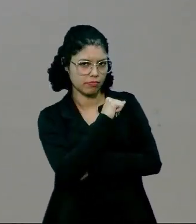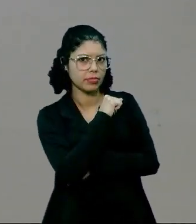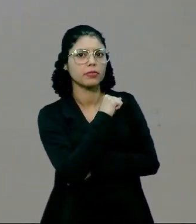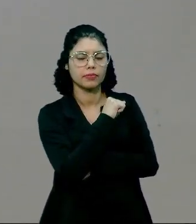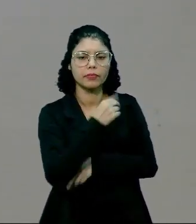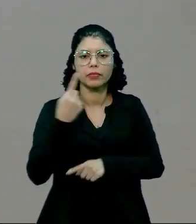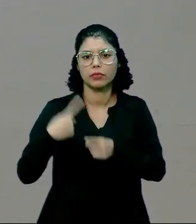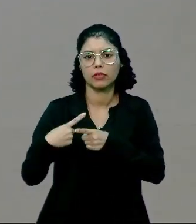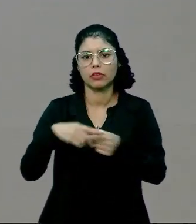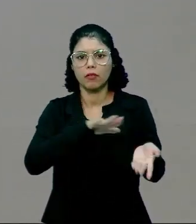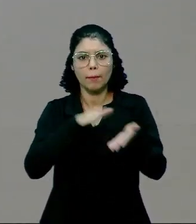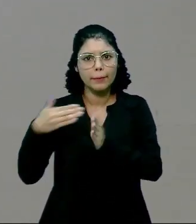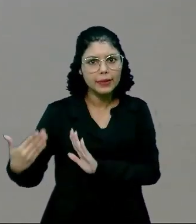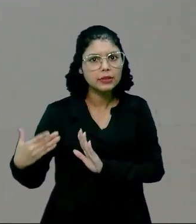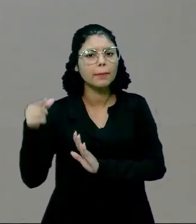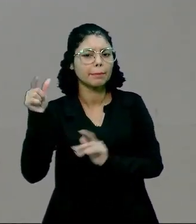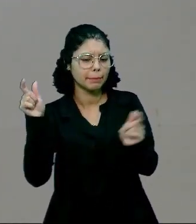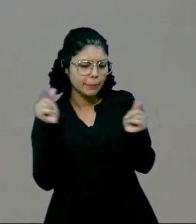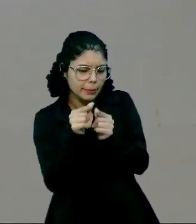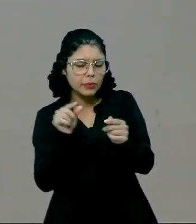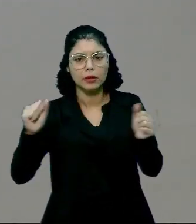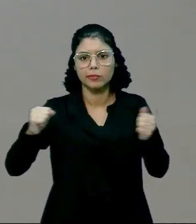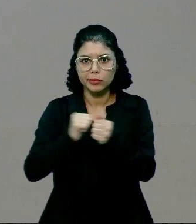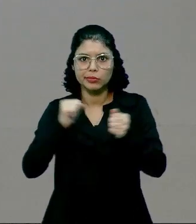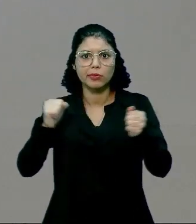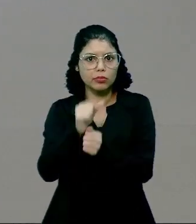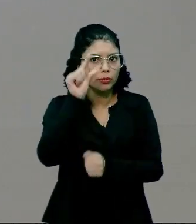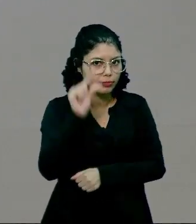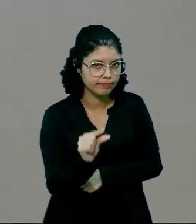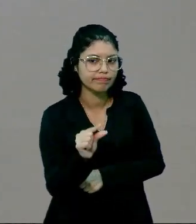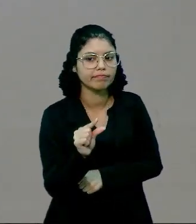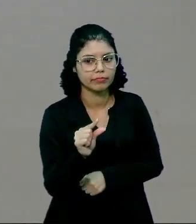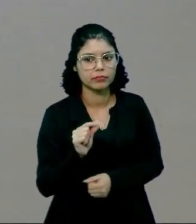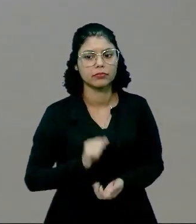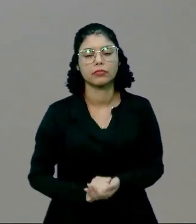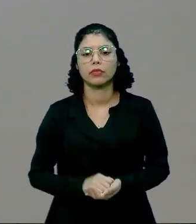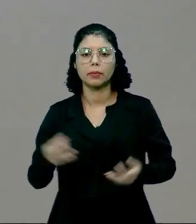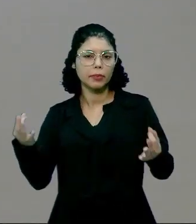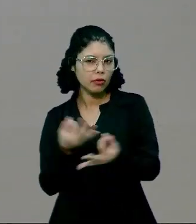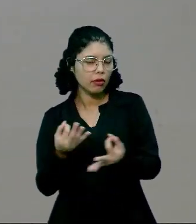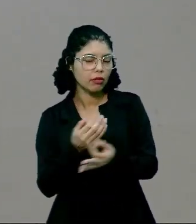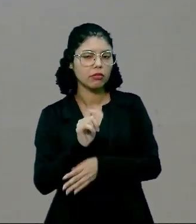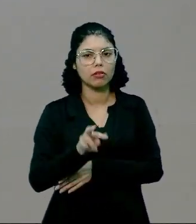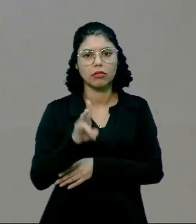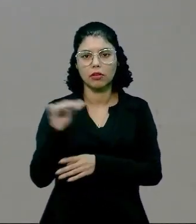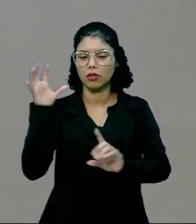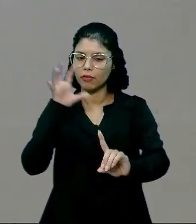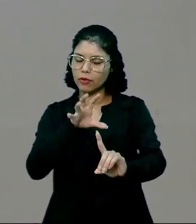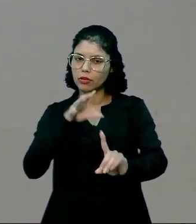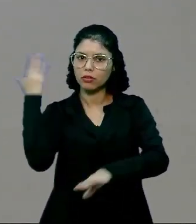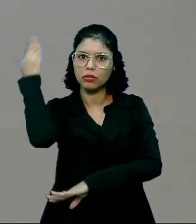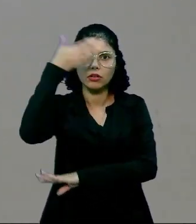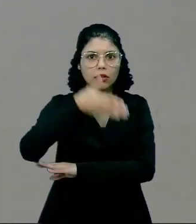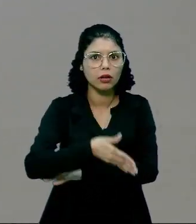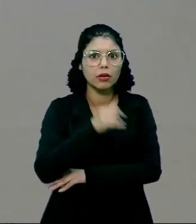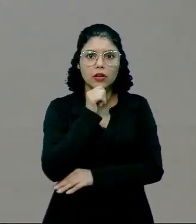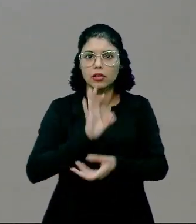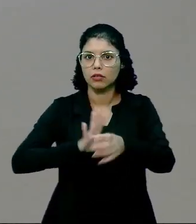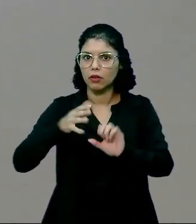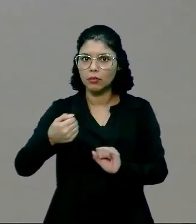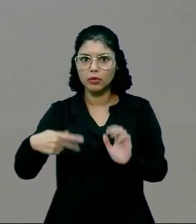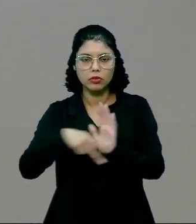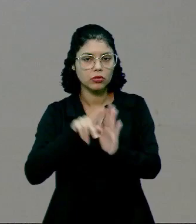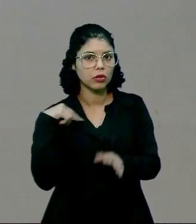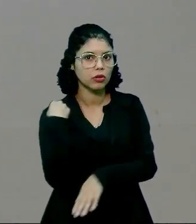porque eu vou passar menos tempo colidindo moléculas perfeito então energia ativação ela influencia dire tamente na